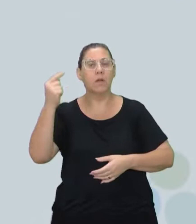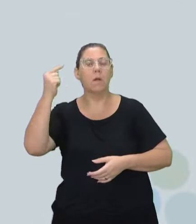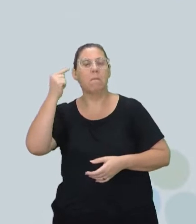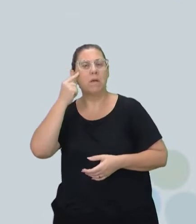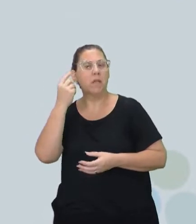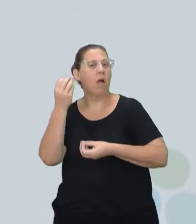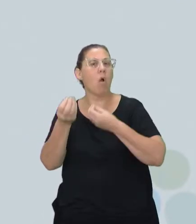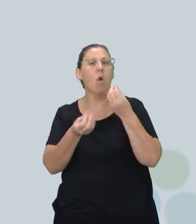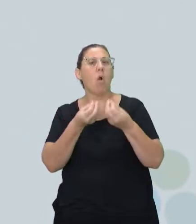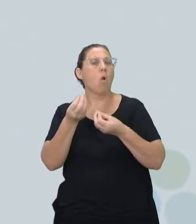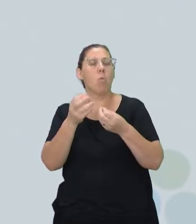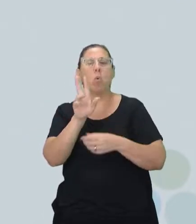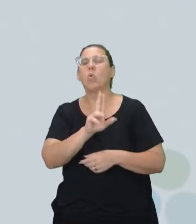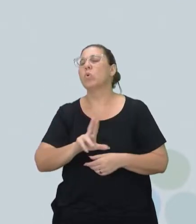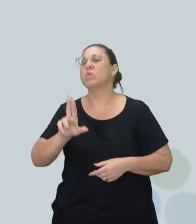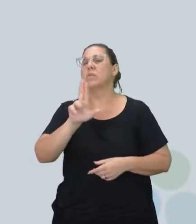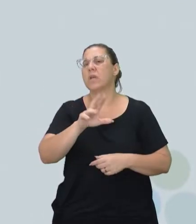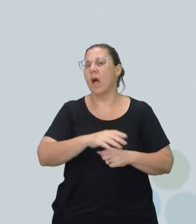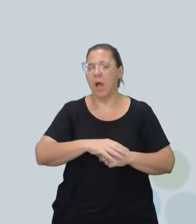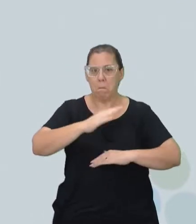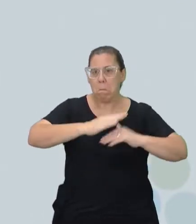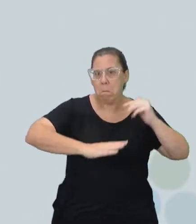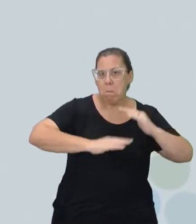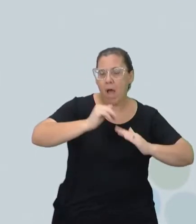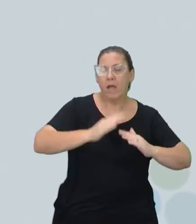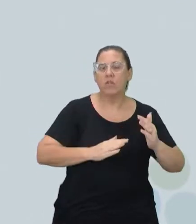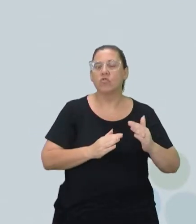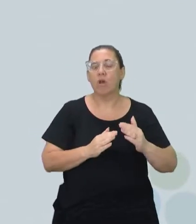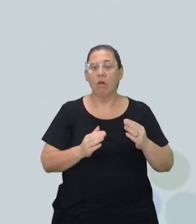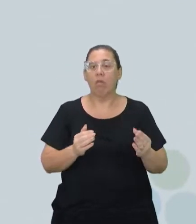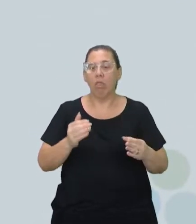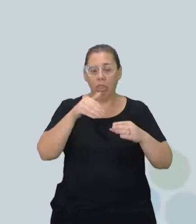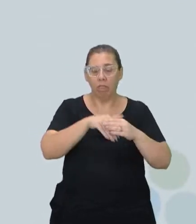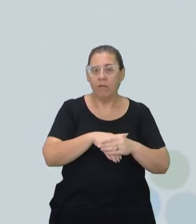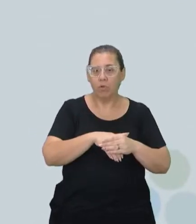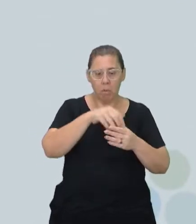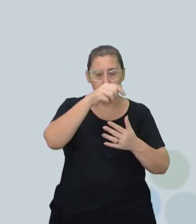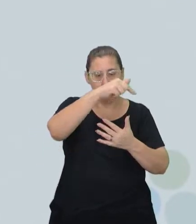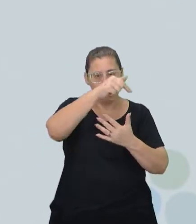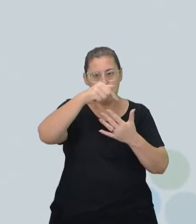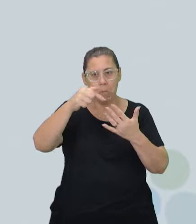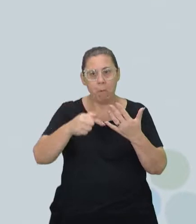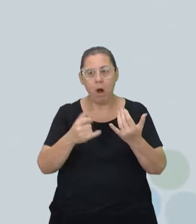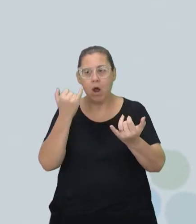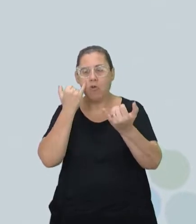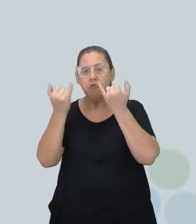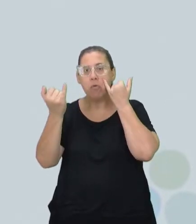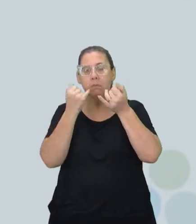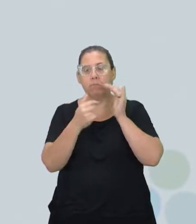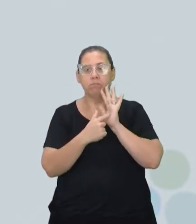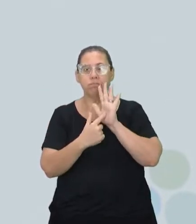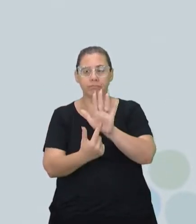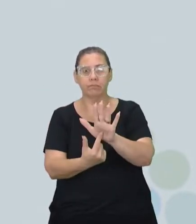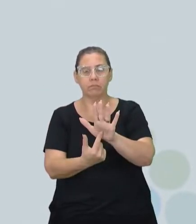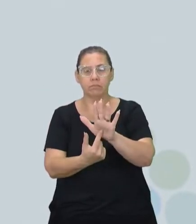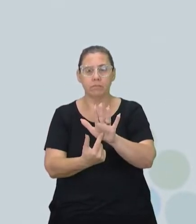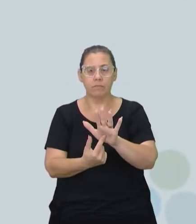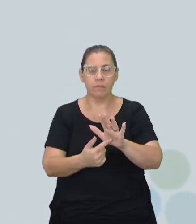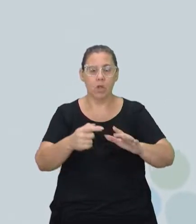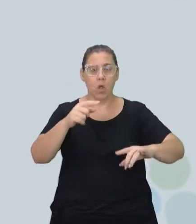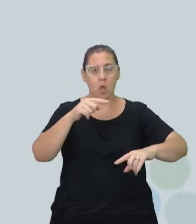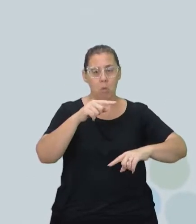aí como que vamos usar as habilidades dentro, né, de todas essas informações que eu estou passando. Objeto